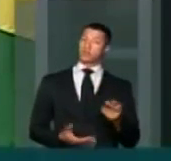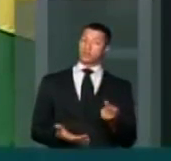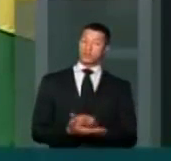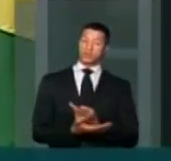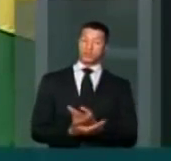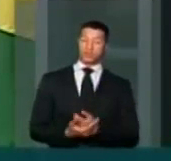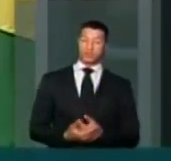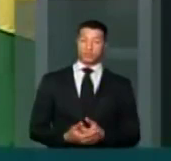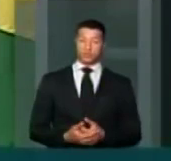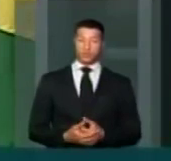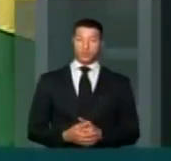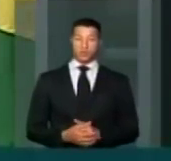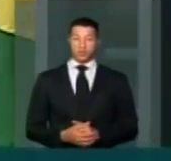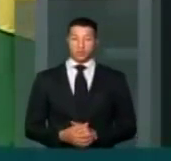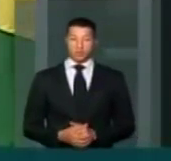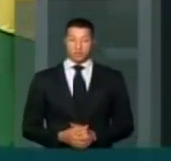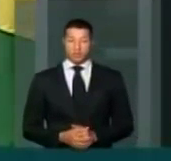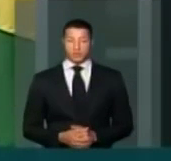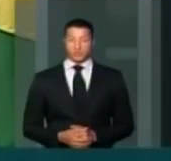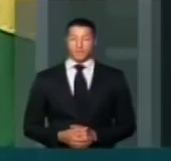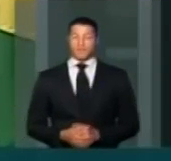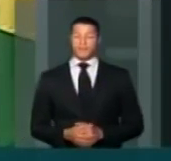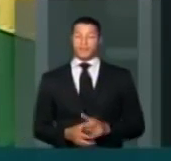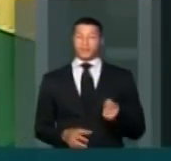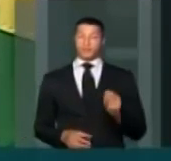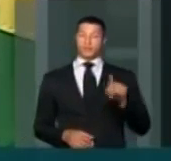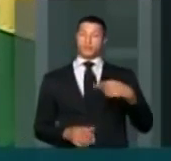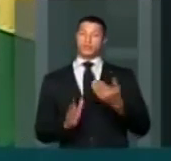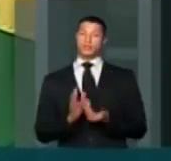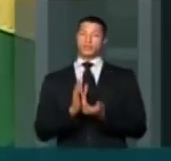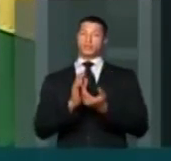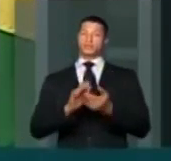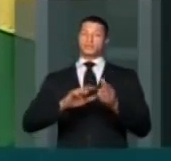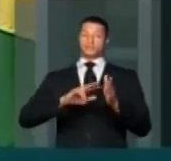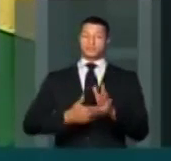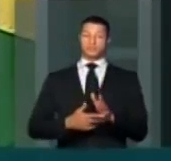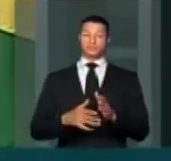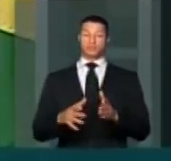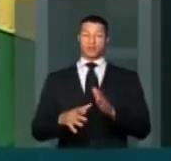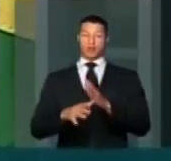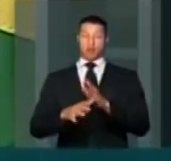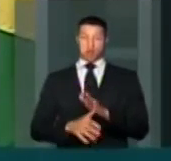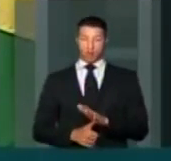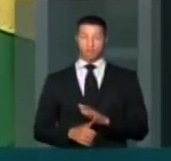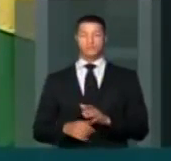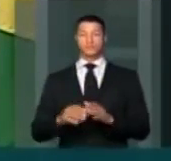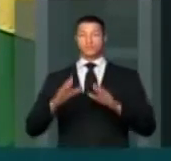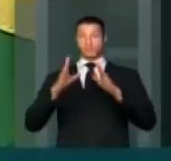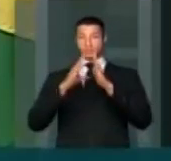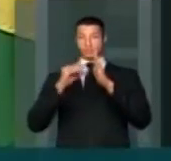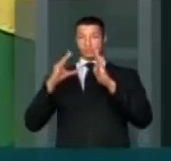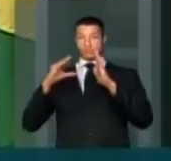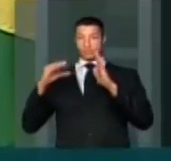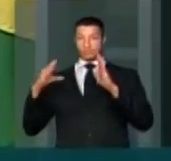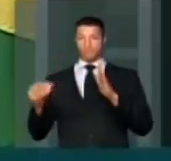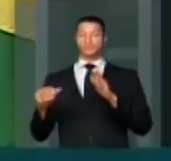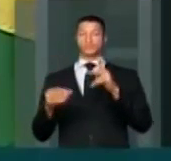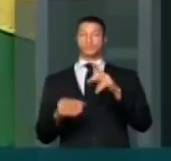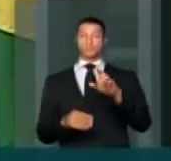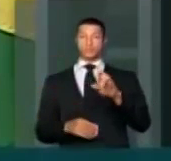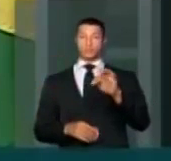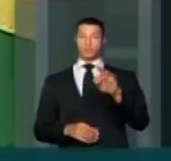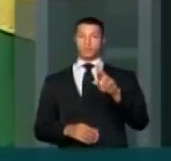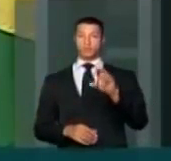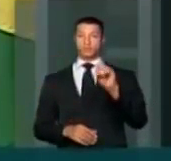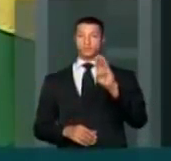proverbial incúria de providenciar trancas depois que a casa foi arrombada, leva, nesse paradigmático caso da Petrobras,